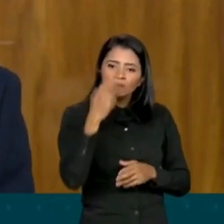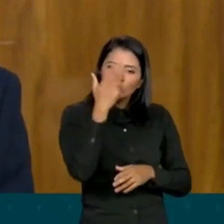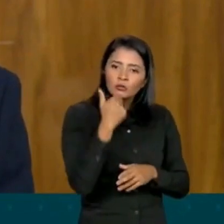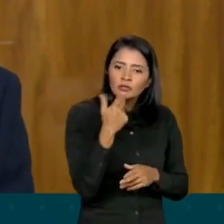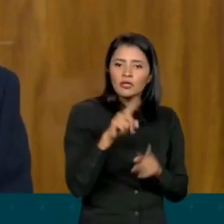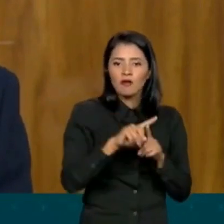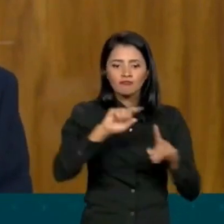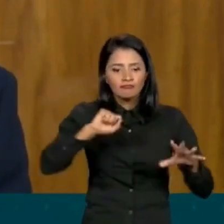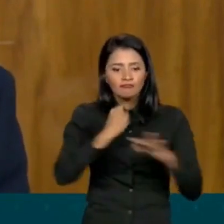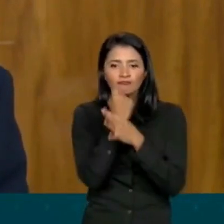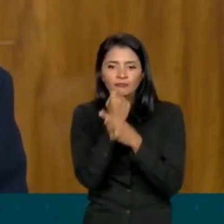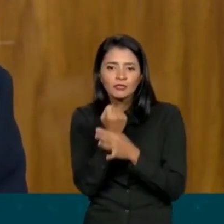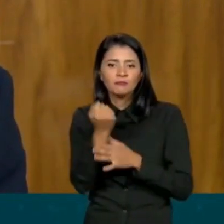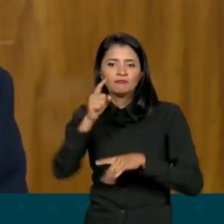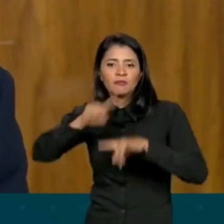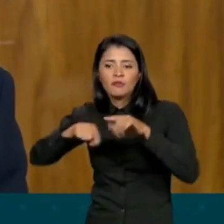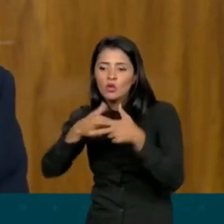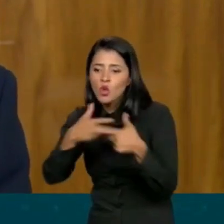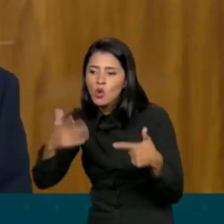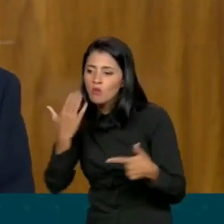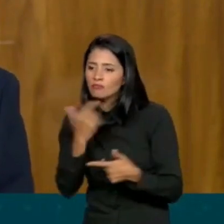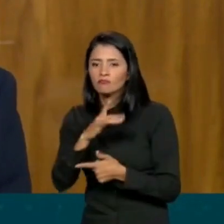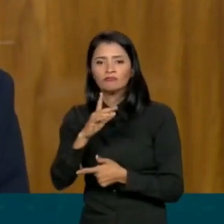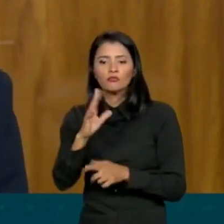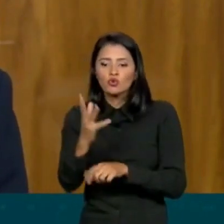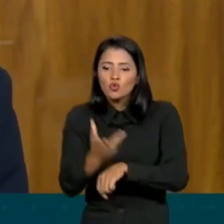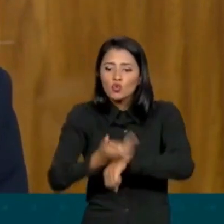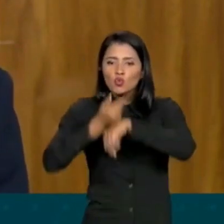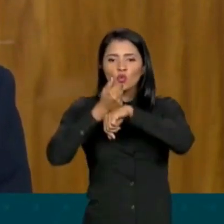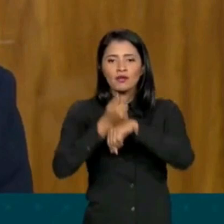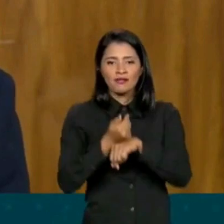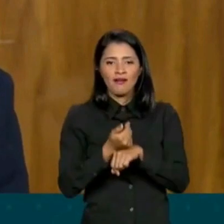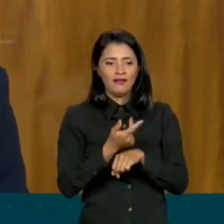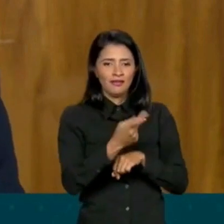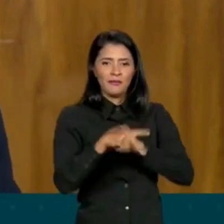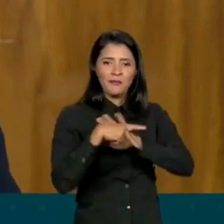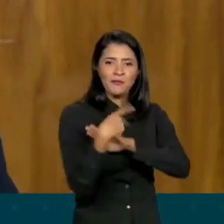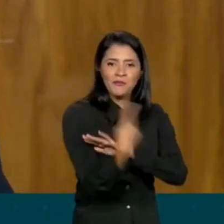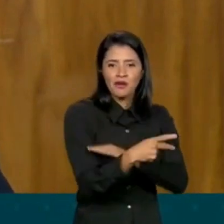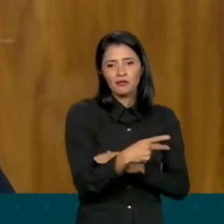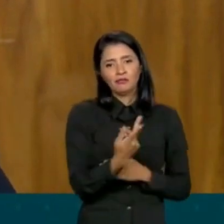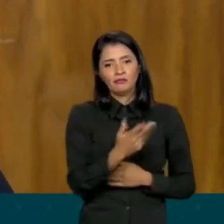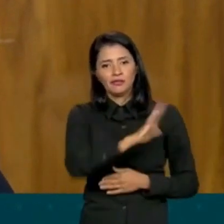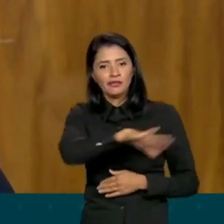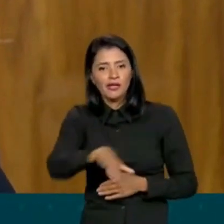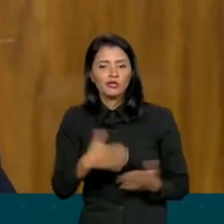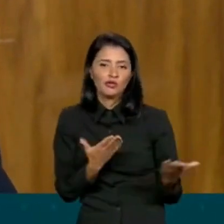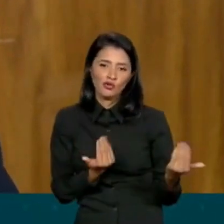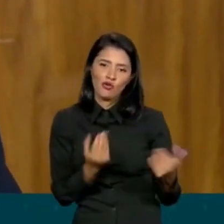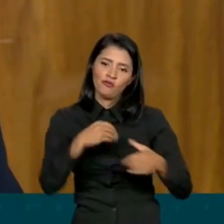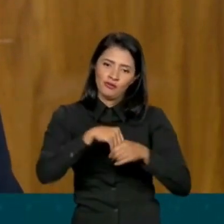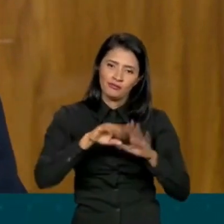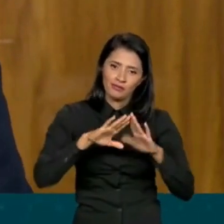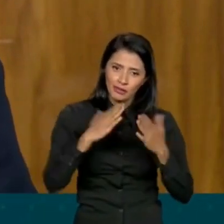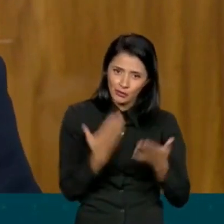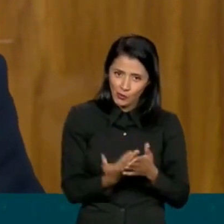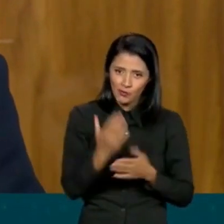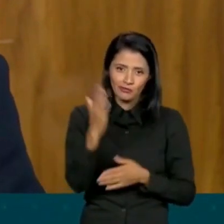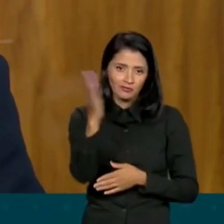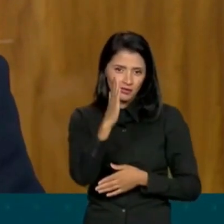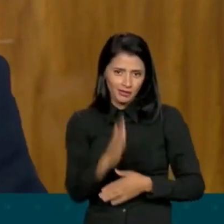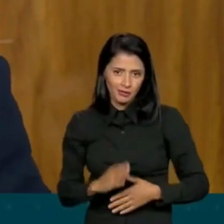para garantir produtos de qualidade à mesa dos nossos crianças e jovens nas escolas brasileiras.